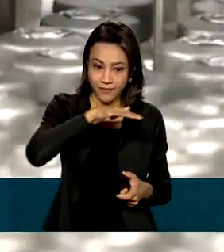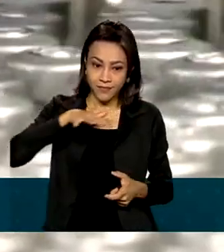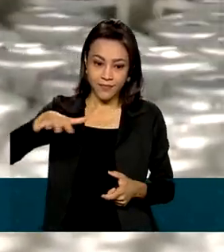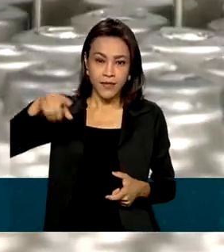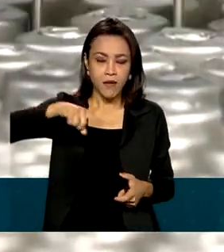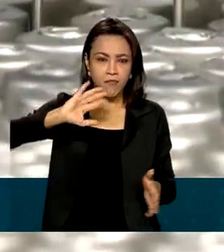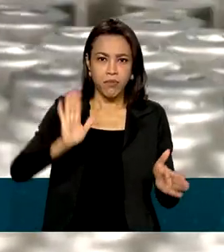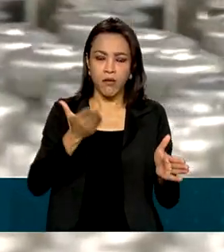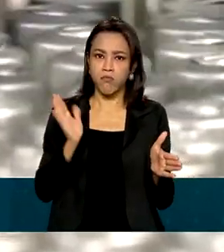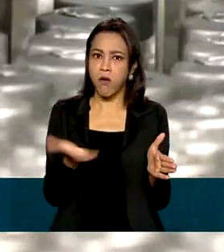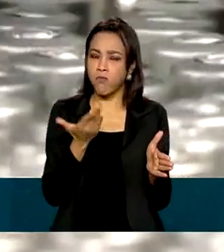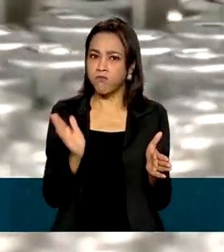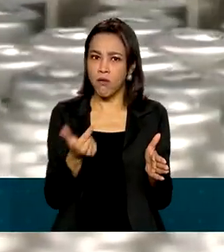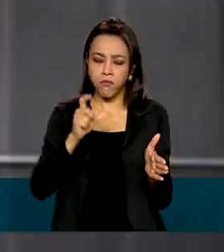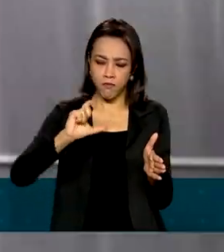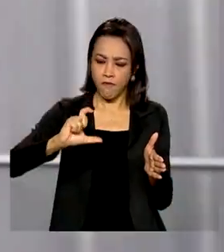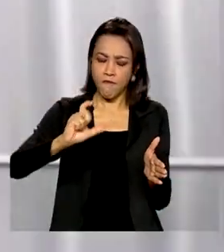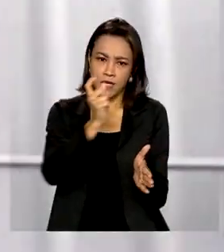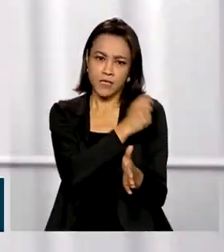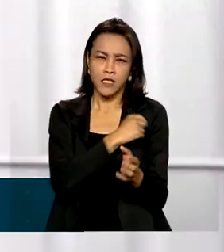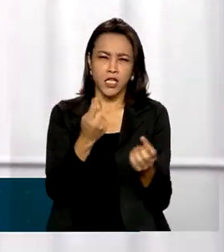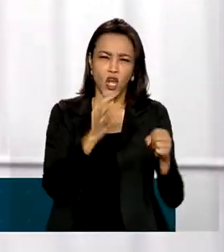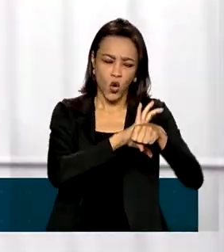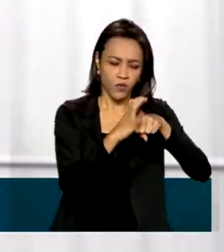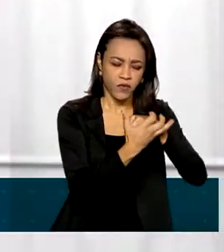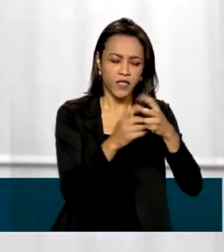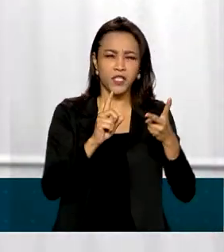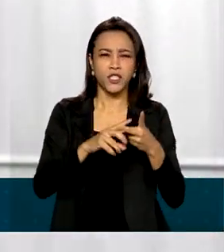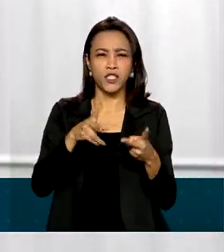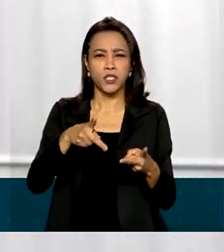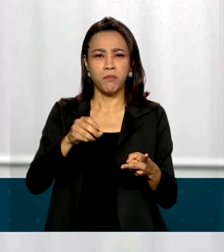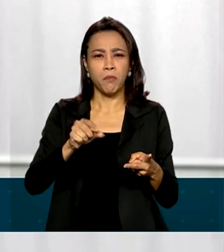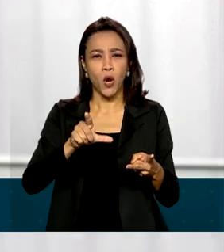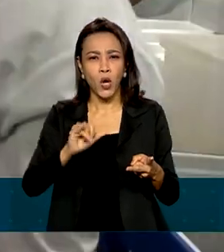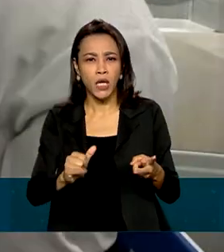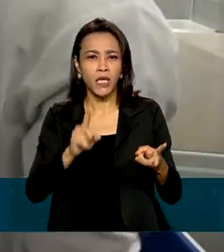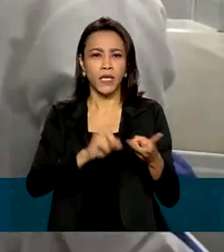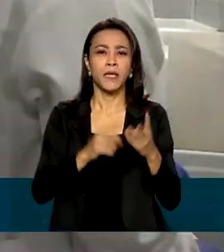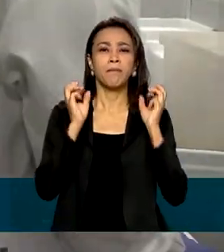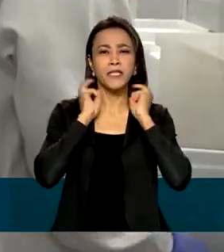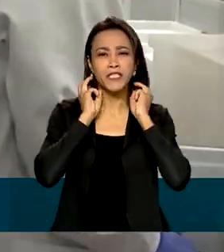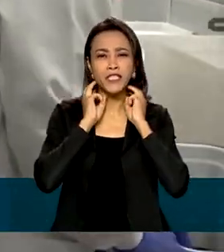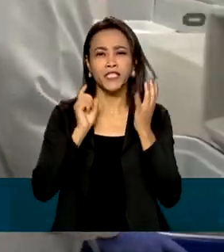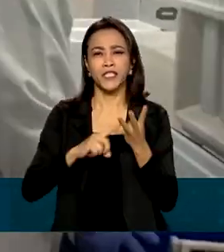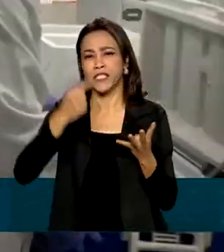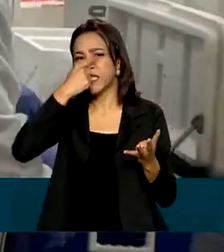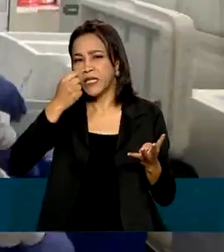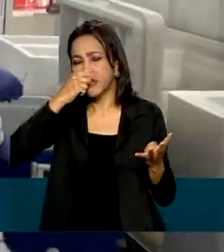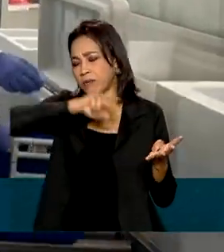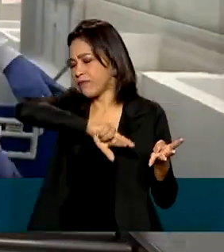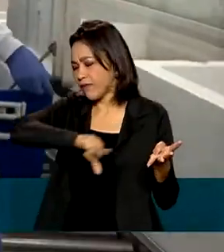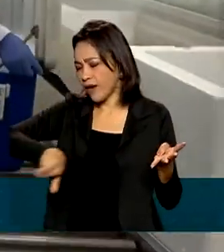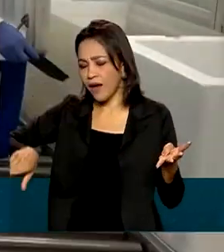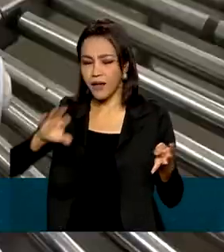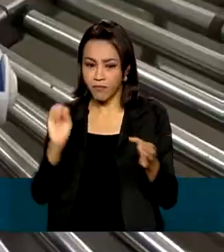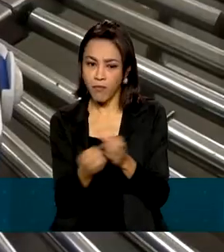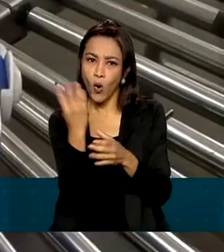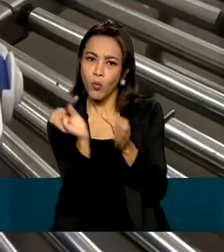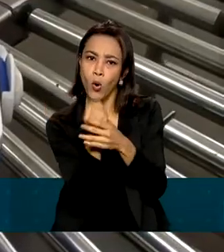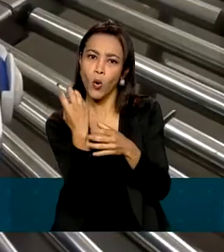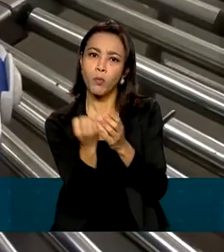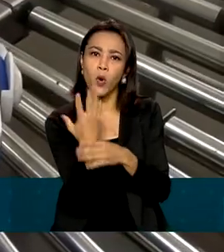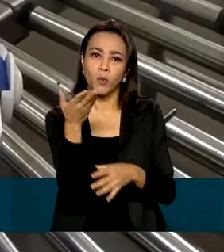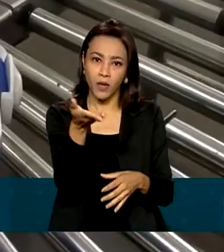são produzidas vacinas contra a Covid, poliomielite, meningite, gripe, entre outras. Além de kits diagnósticos